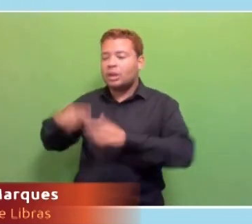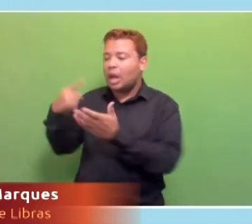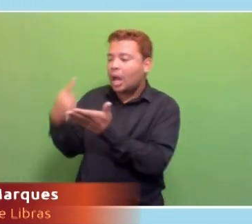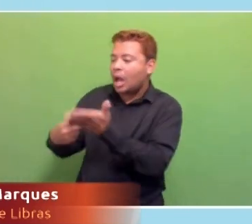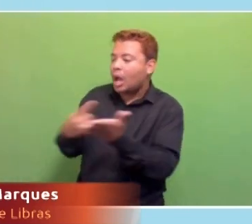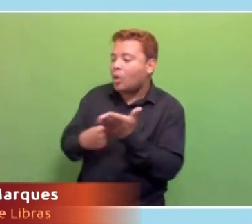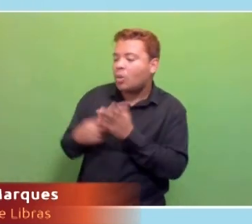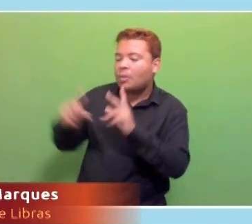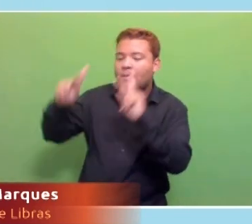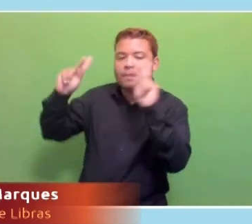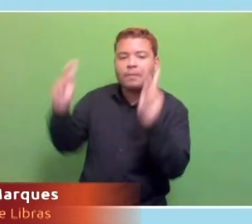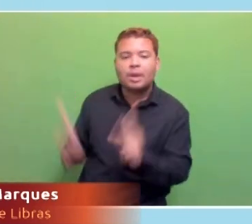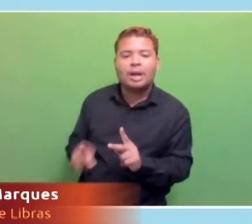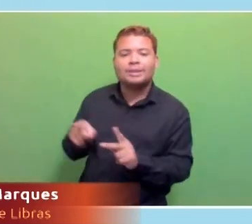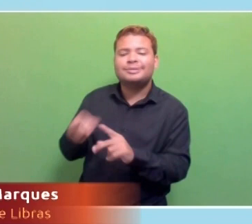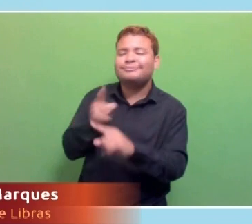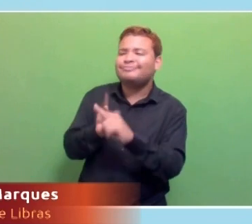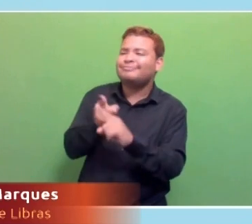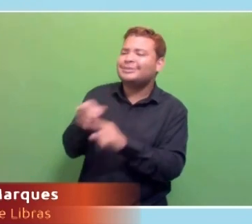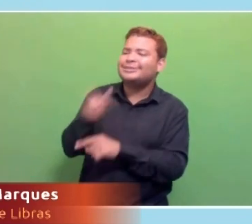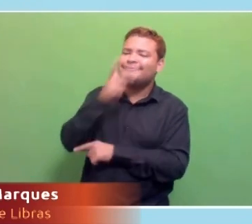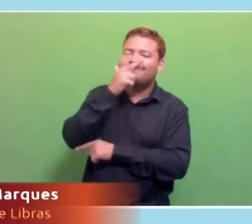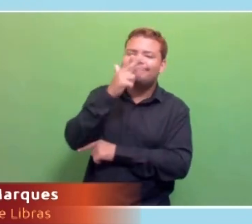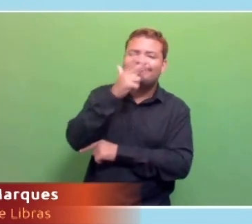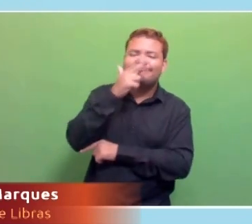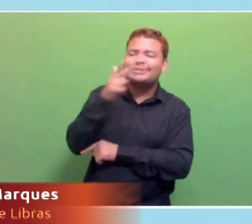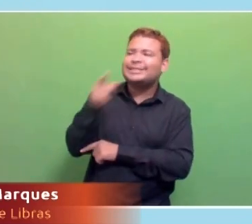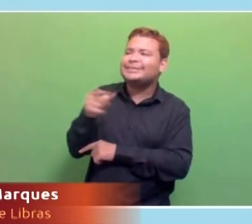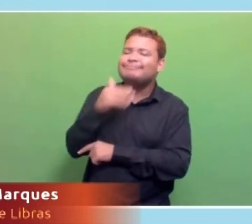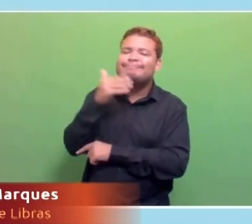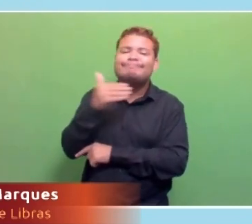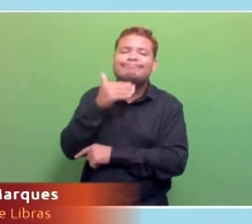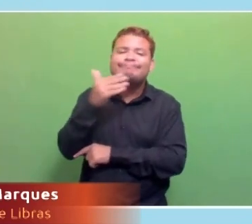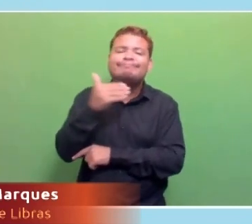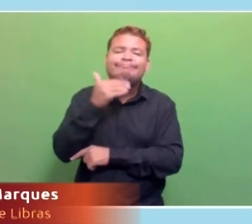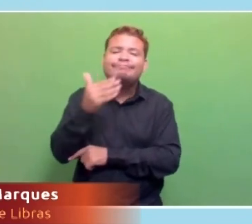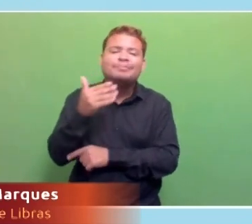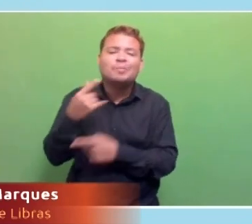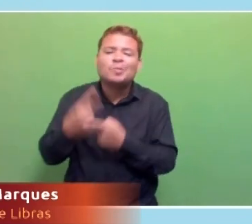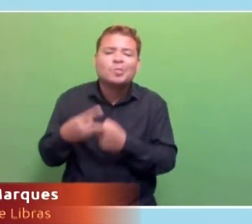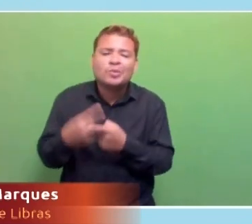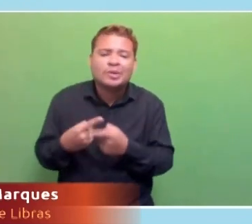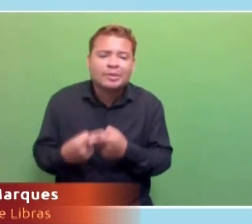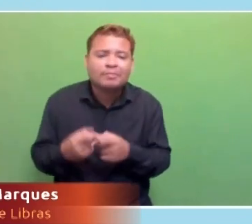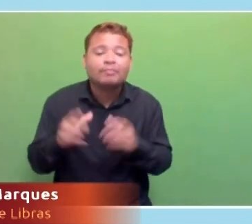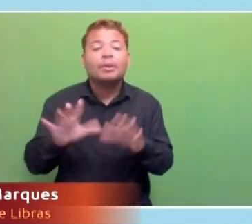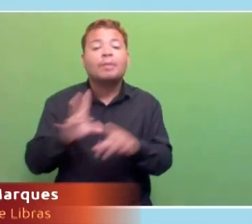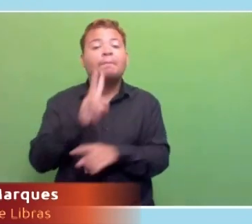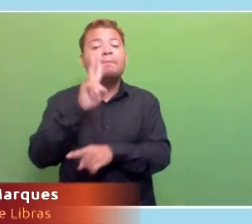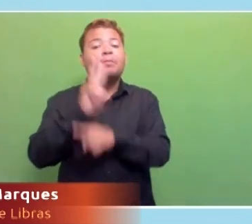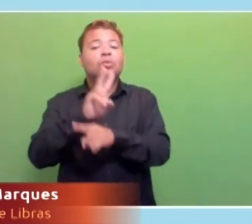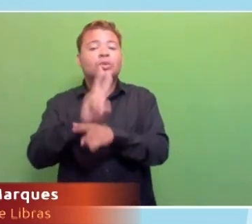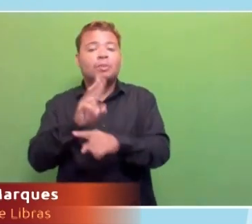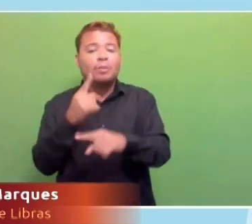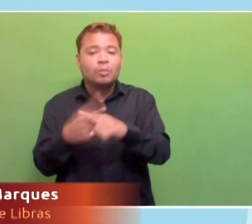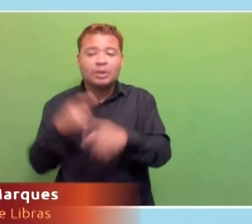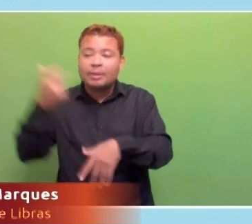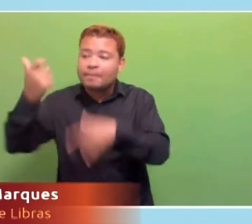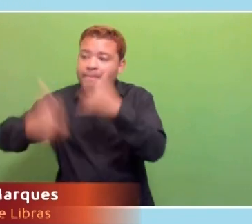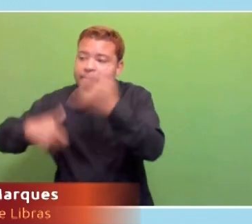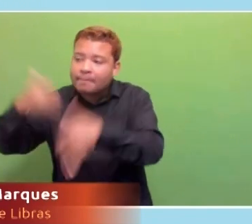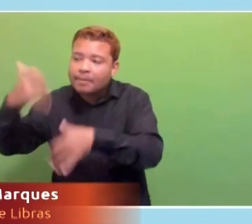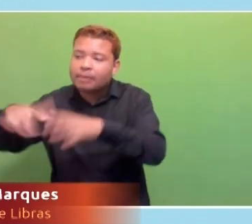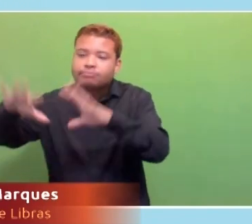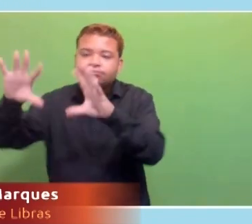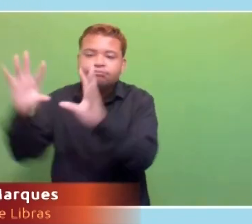por que eles parecem que ainda não surtiram efeito na região, mas, por enquanto, para a gente só finalizar essa explicação sobre esse